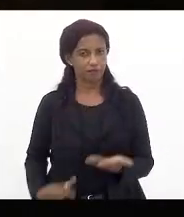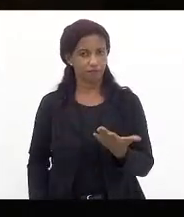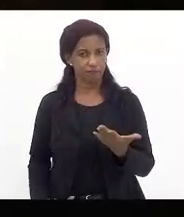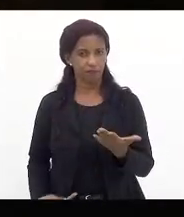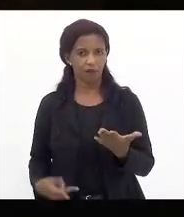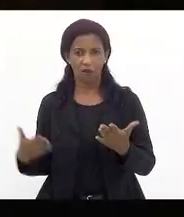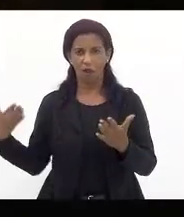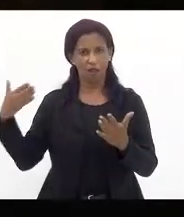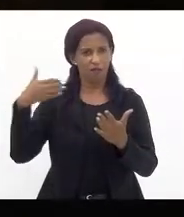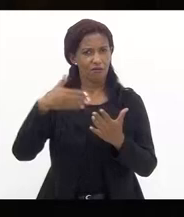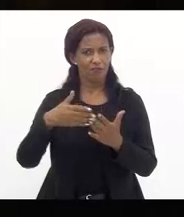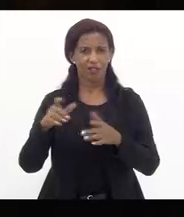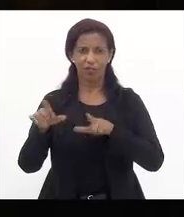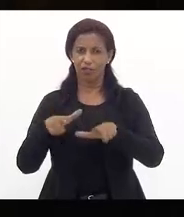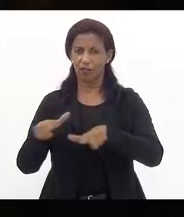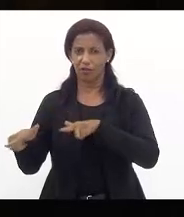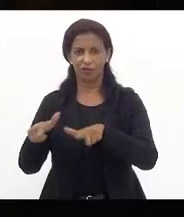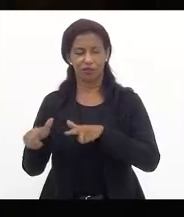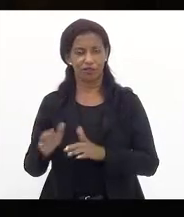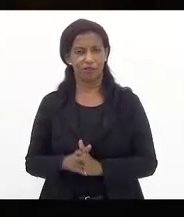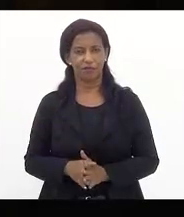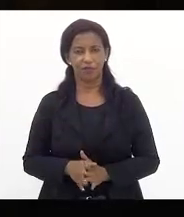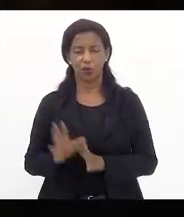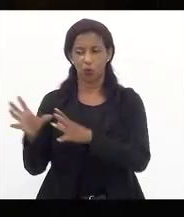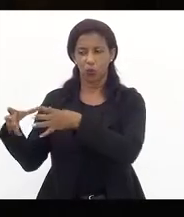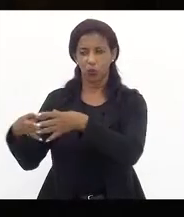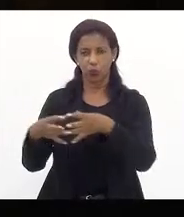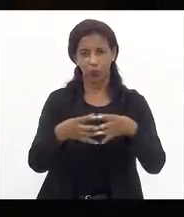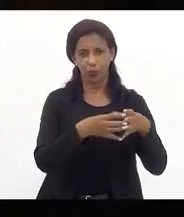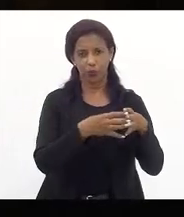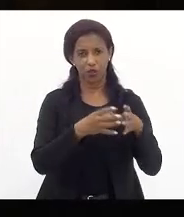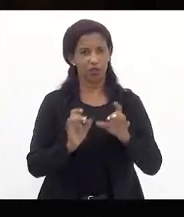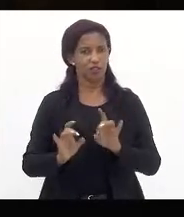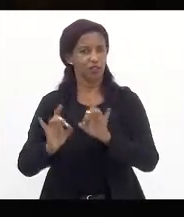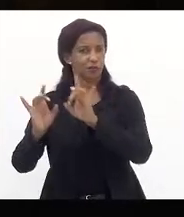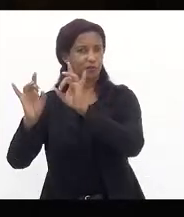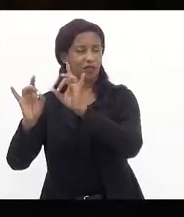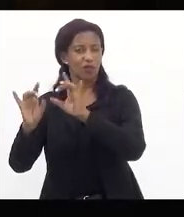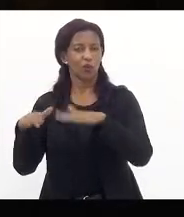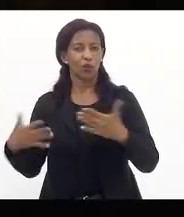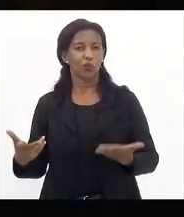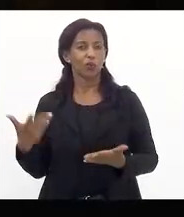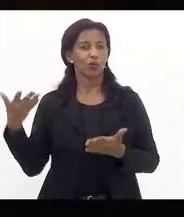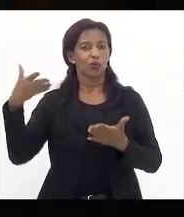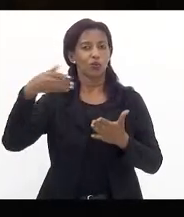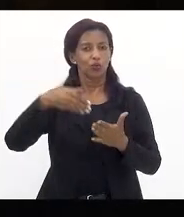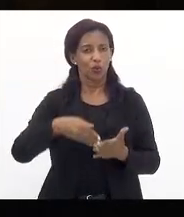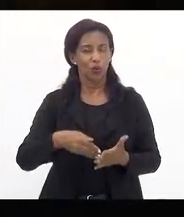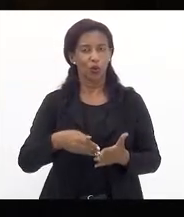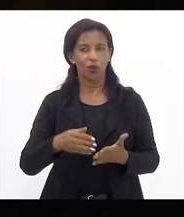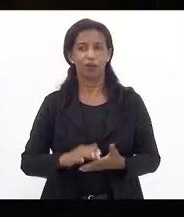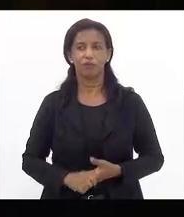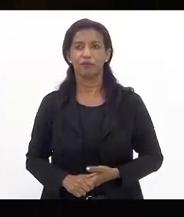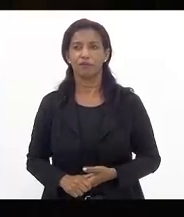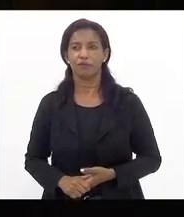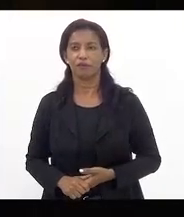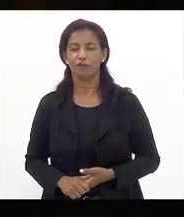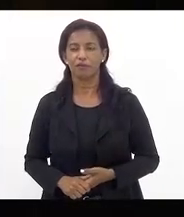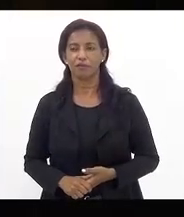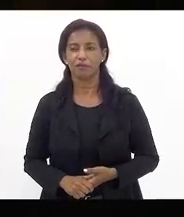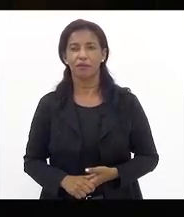não afeta só os servidores e categorias em especiais, quando a gente coloca aqui as categorias